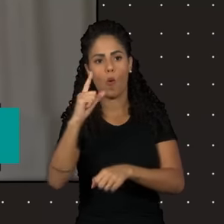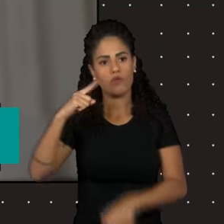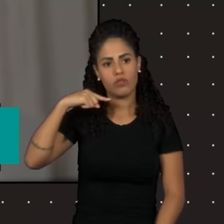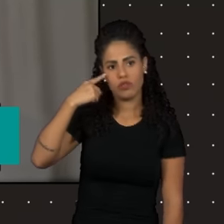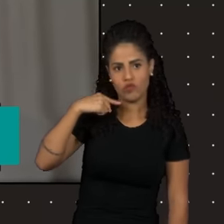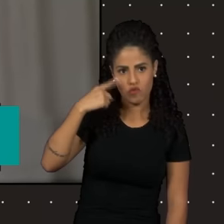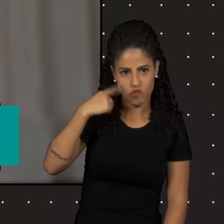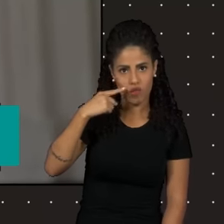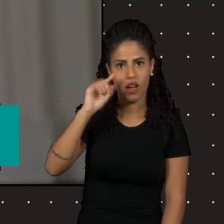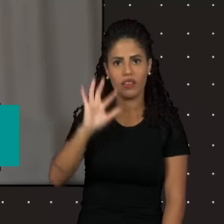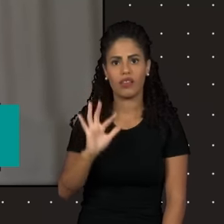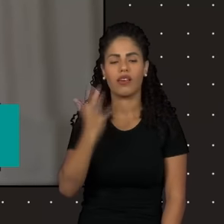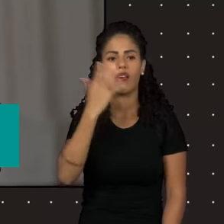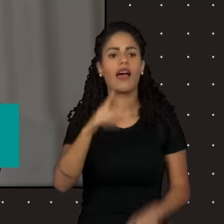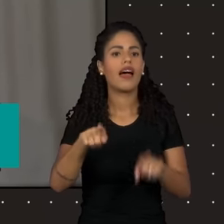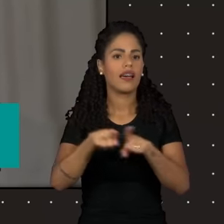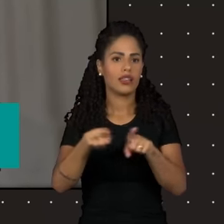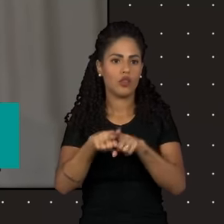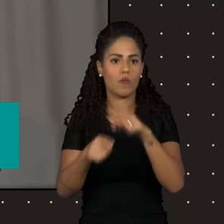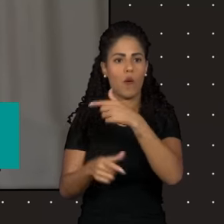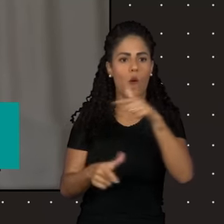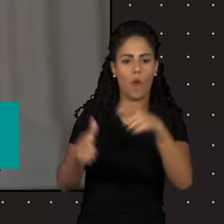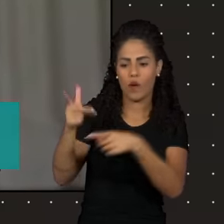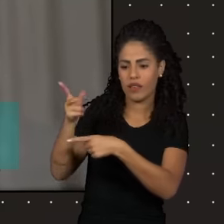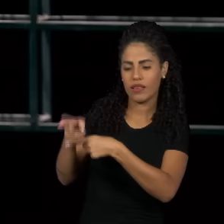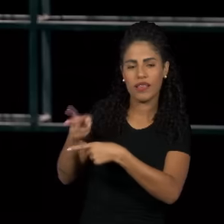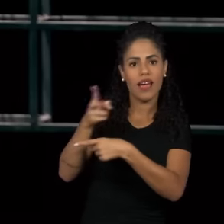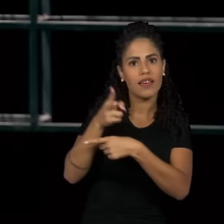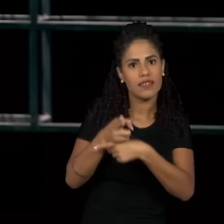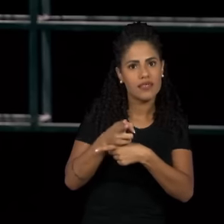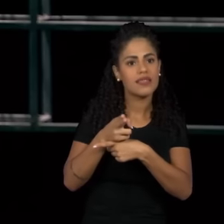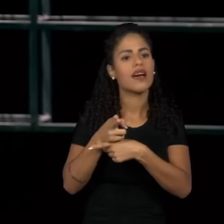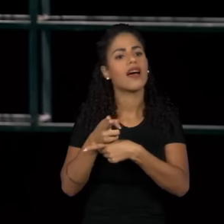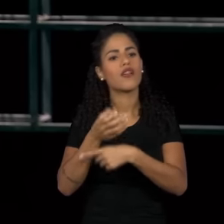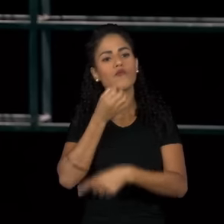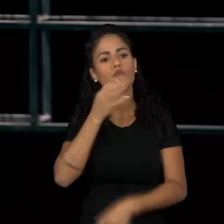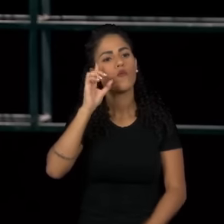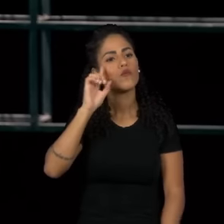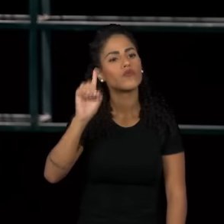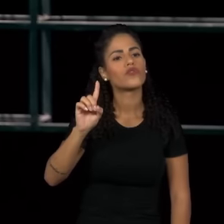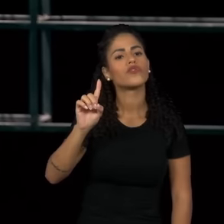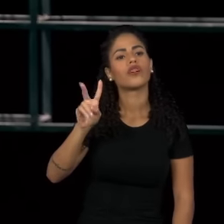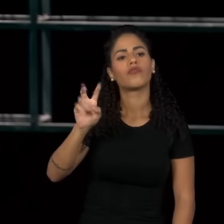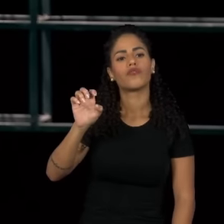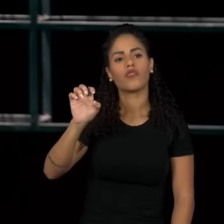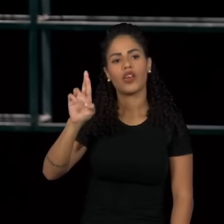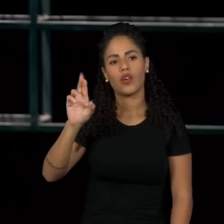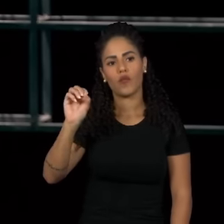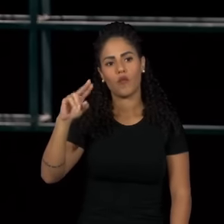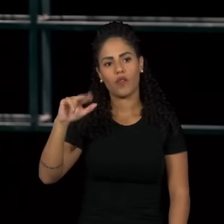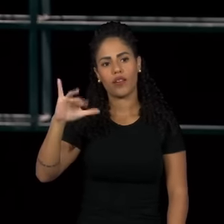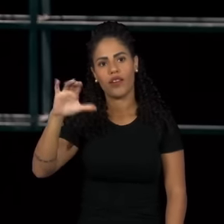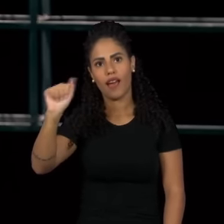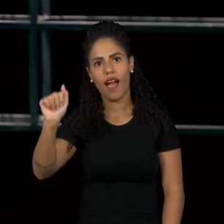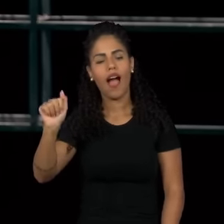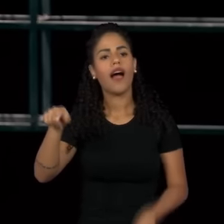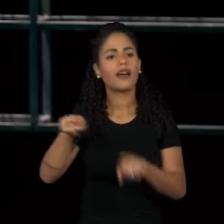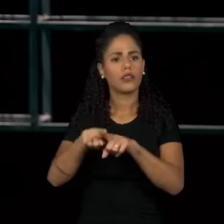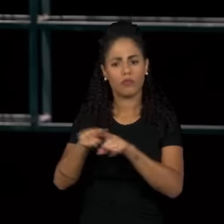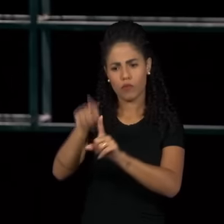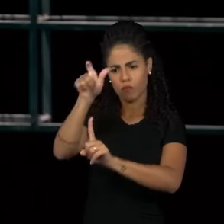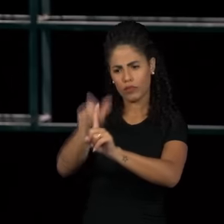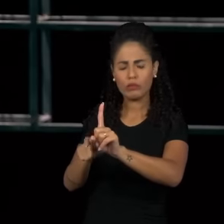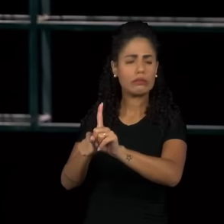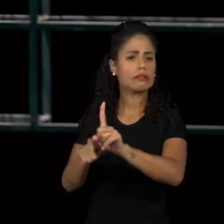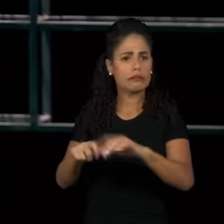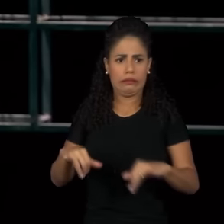Bom Dia, Verônica, que é uma série onde você tem uma personagem que sofre violência